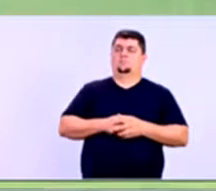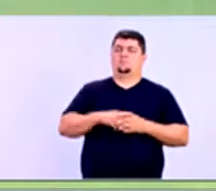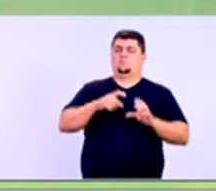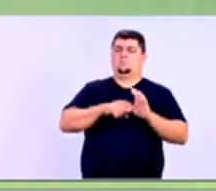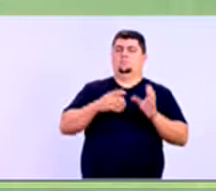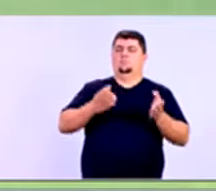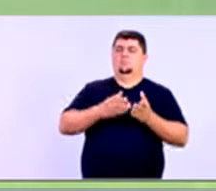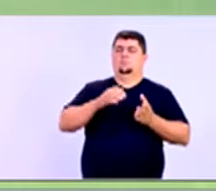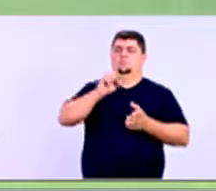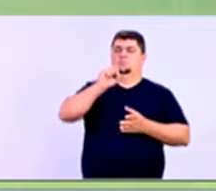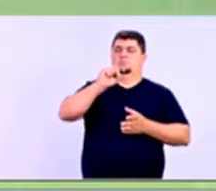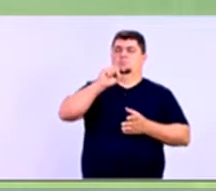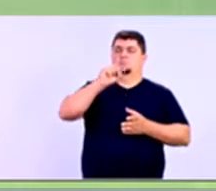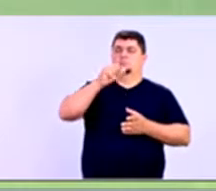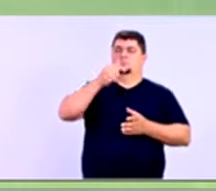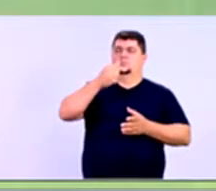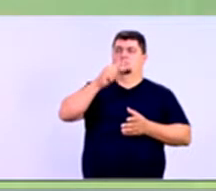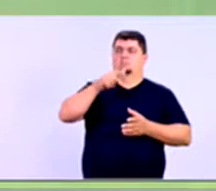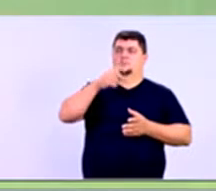devendo